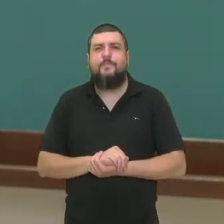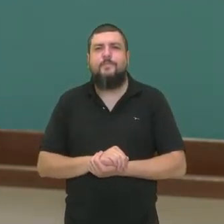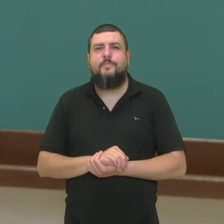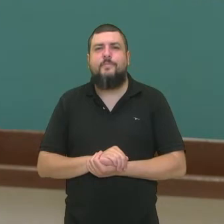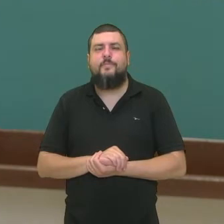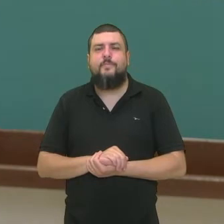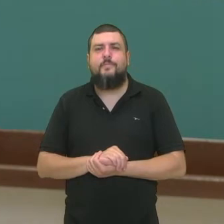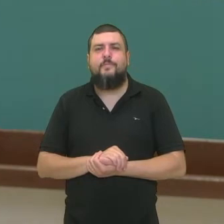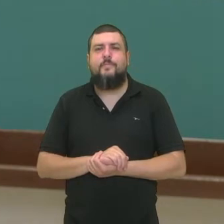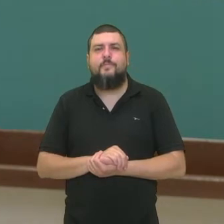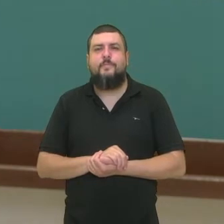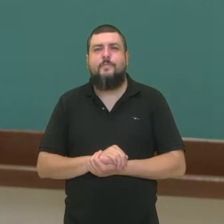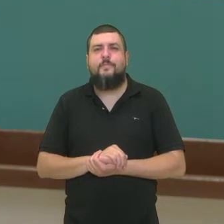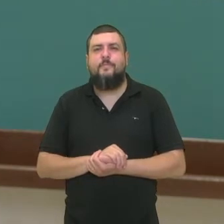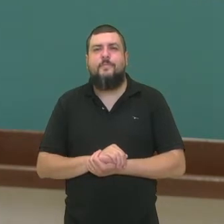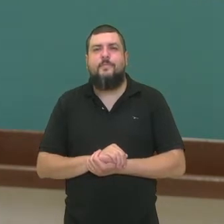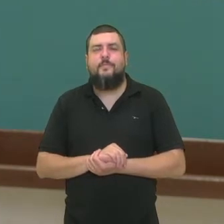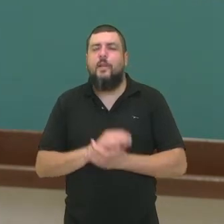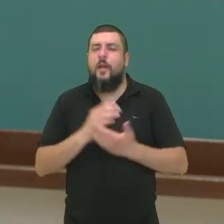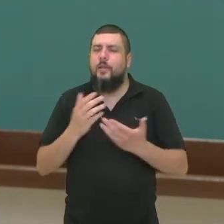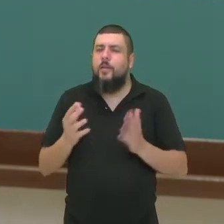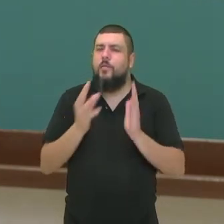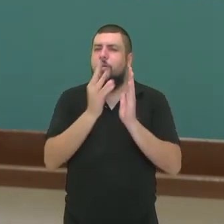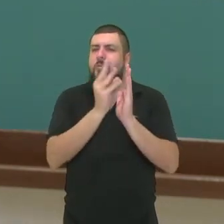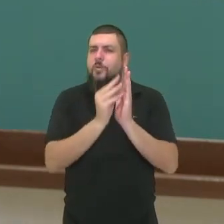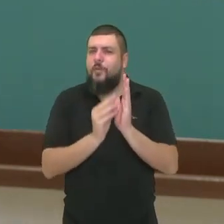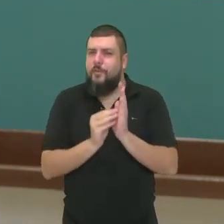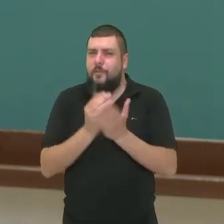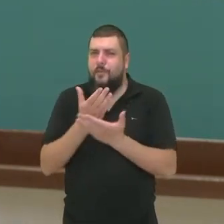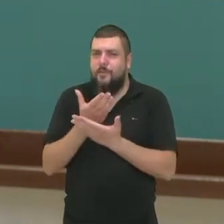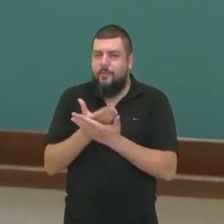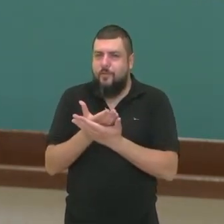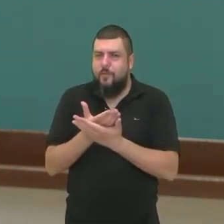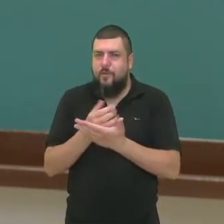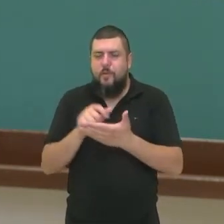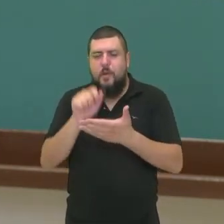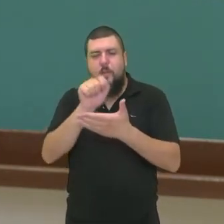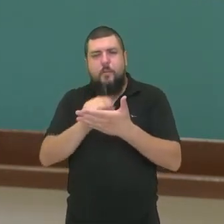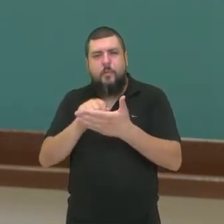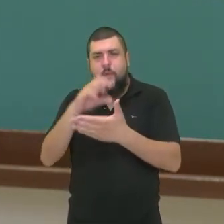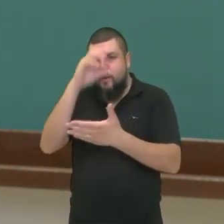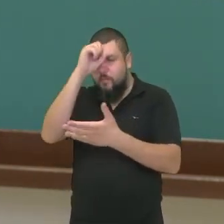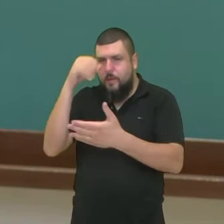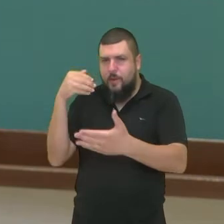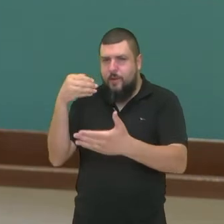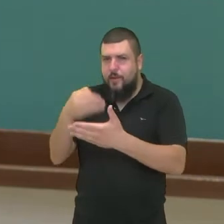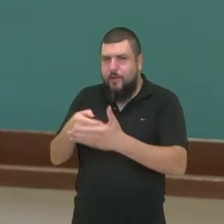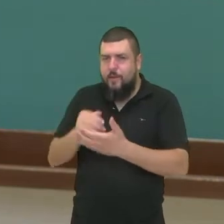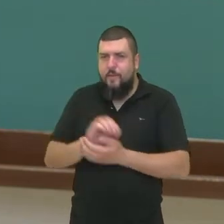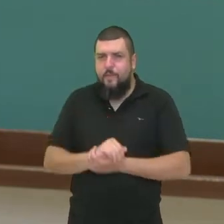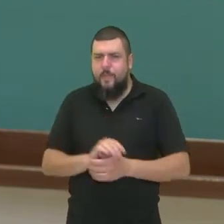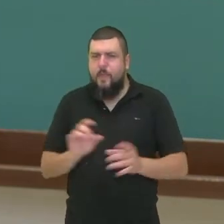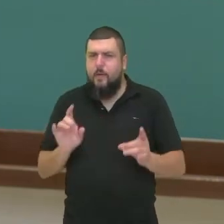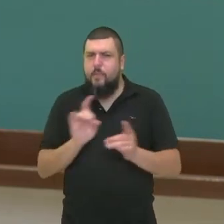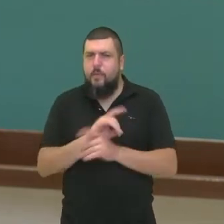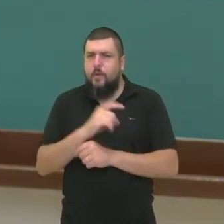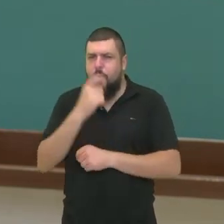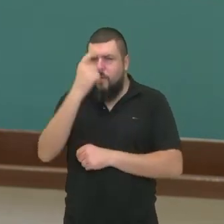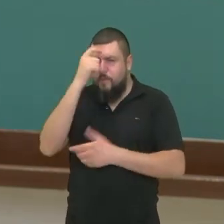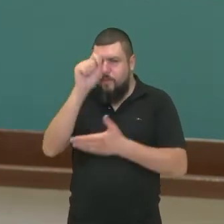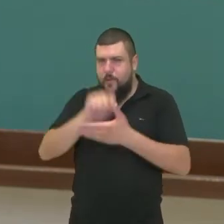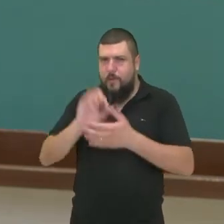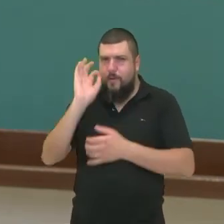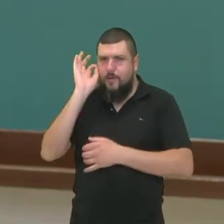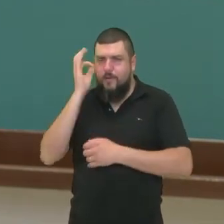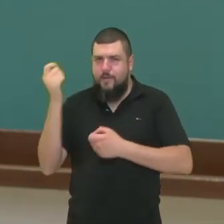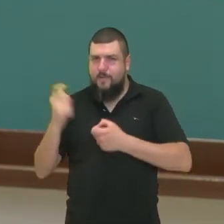Então, de acordo com os conteúdos estudados, escreva o que você aprendeu até agora sobre a ciranda. Tá preparado? Pensa um pouquinho, daqui a pouco